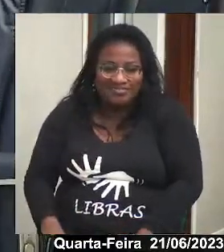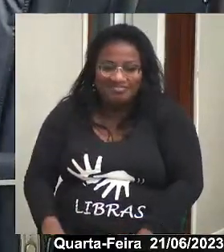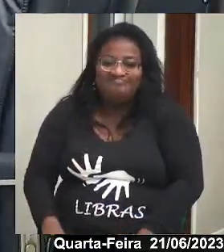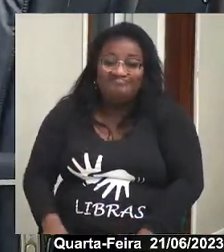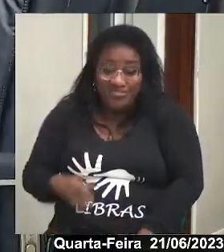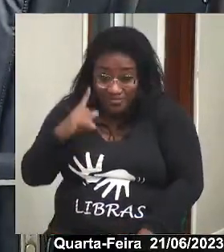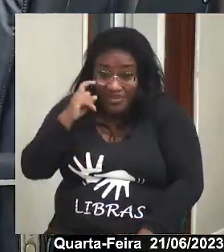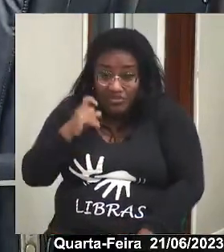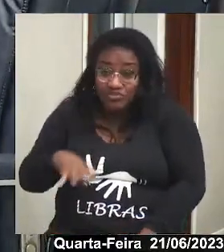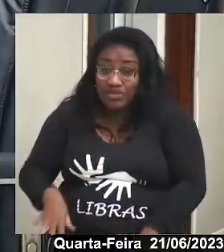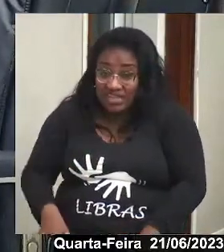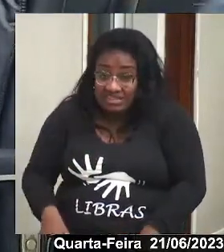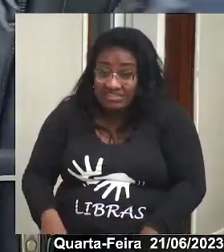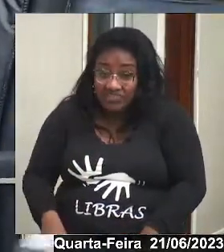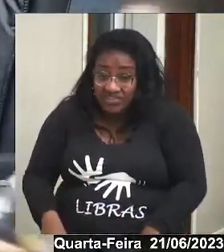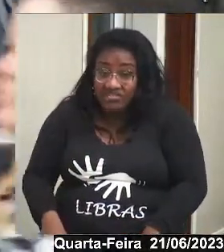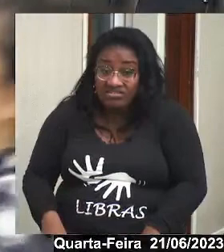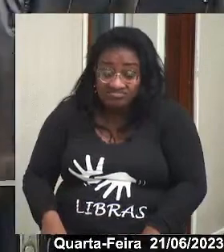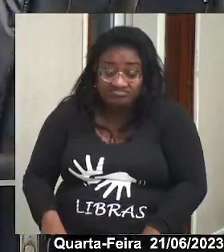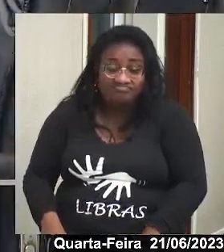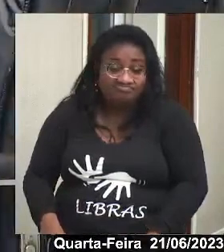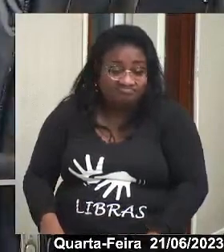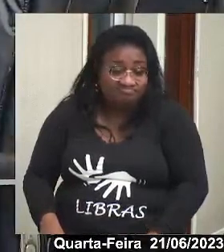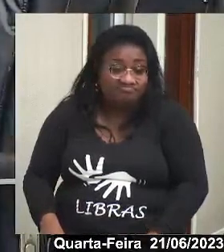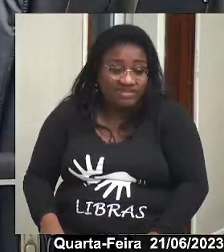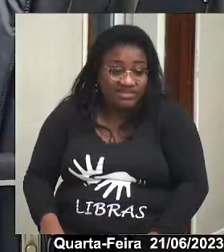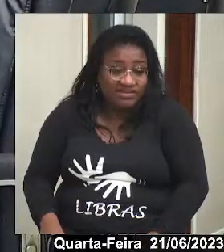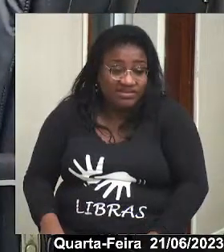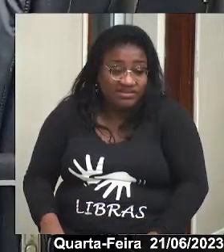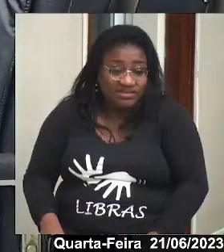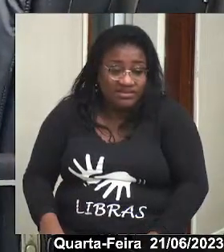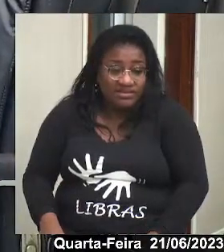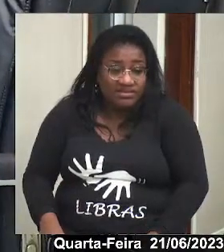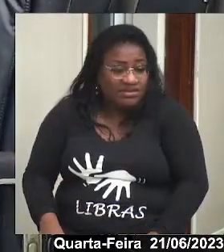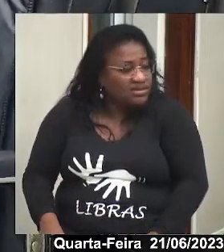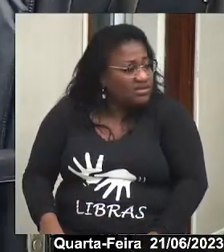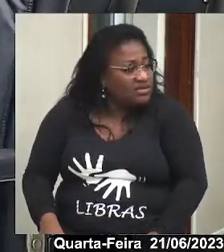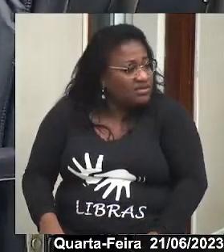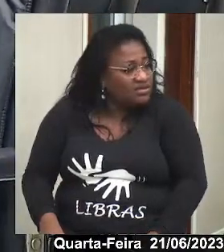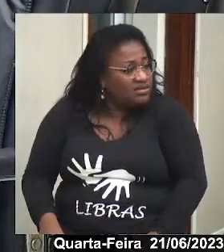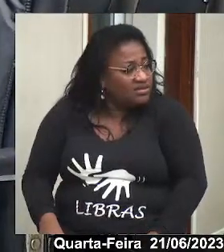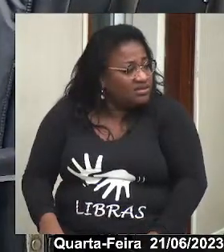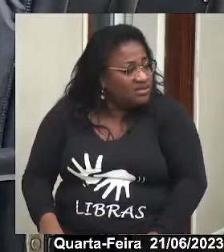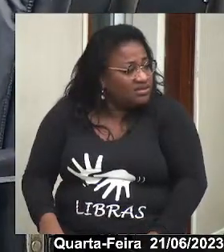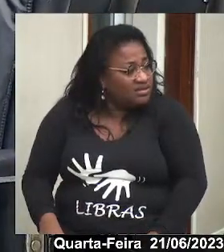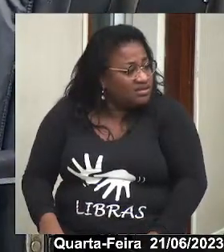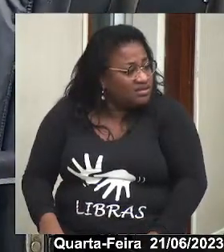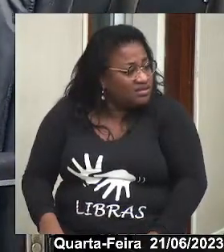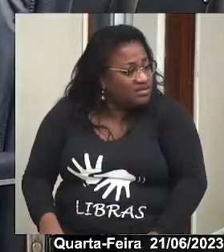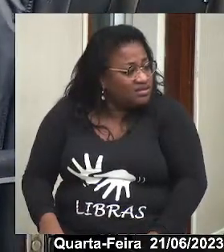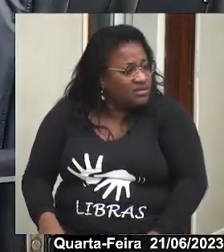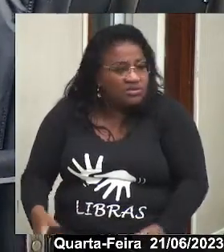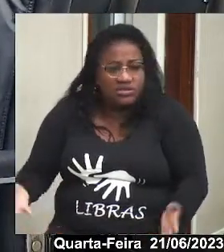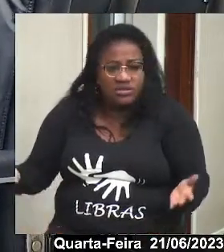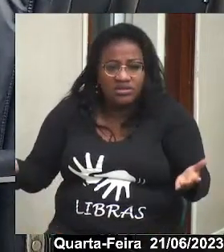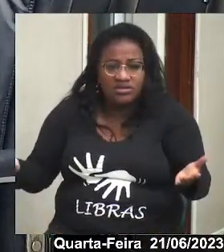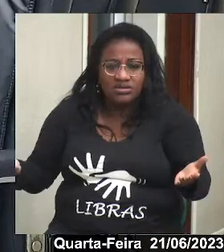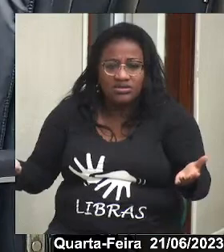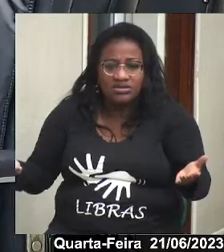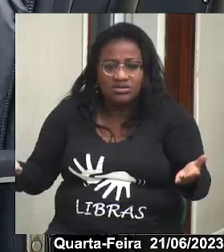atende. E agora o senhor está voltando atrás. Isso é um absurdo. Voto. Presidente, um absurdo. Todo mundo aqui, ó, saiu de casa cedo para